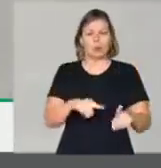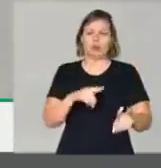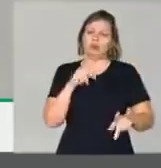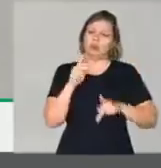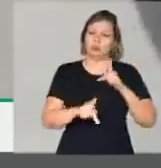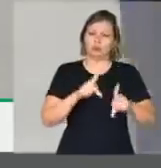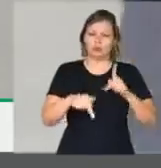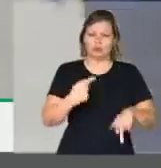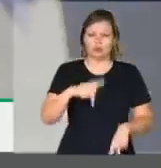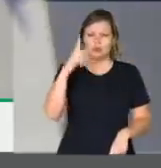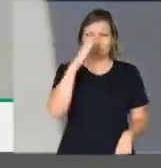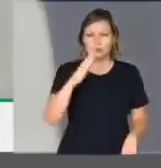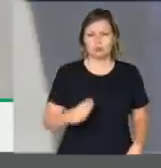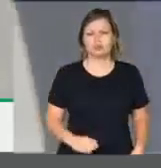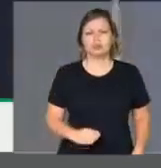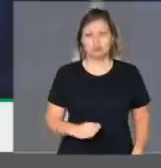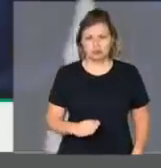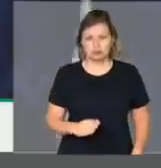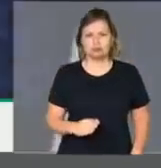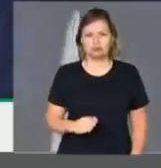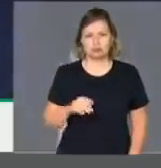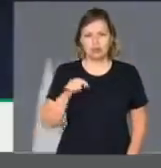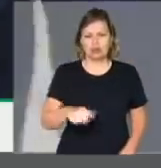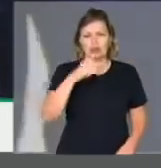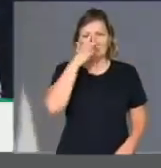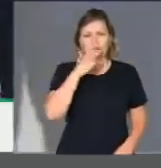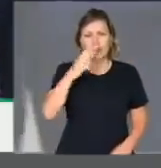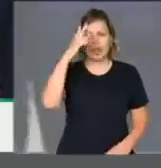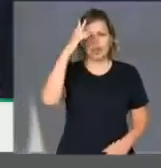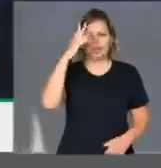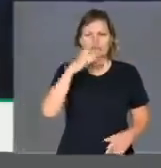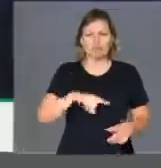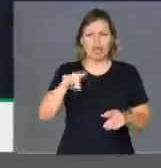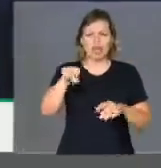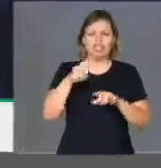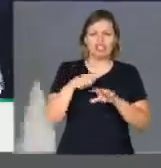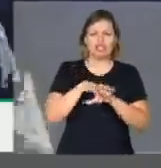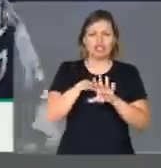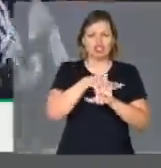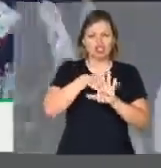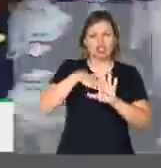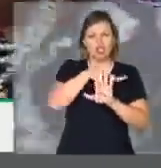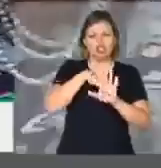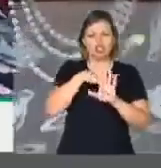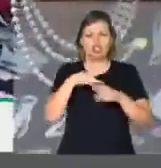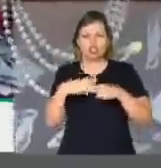É o lobo vestido na pele do cordeiro.